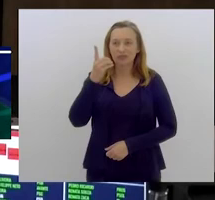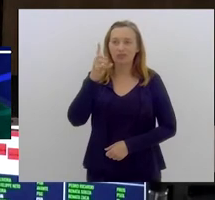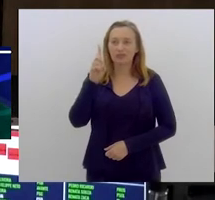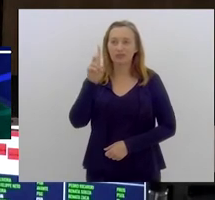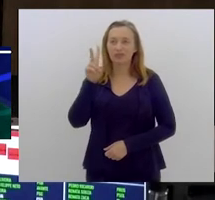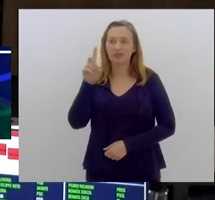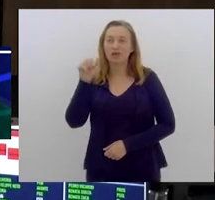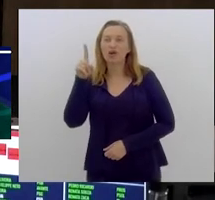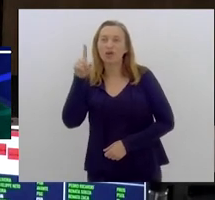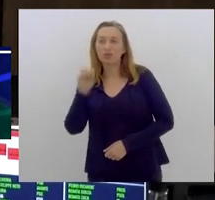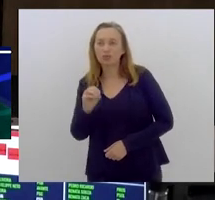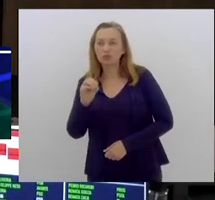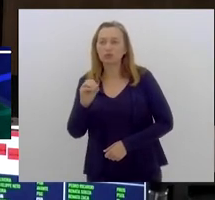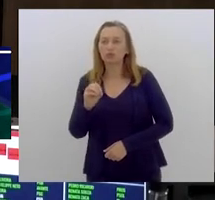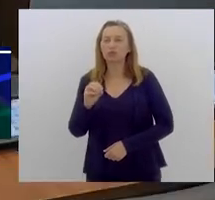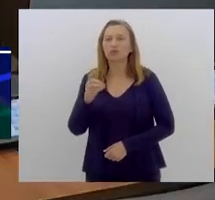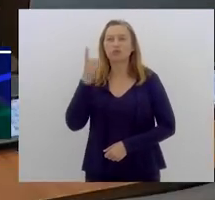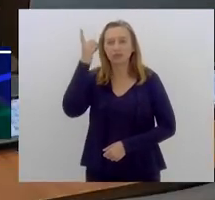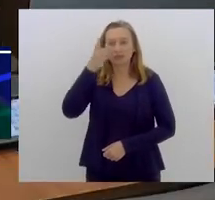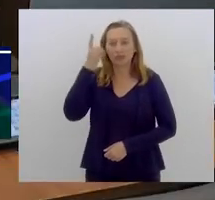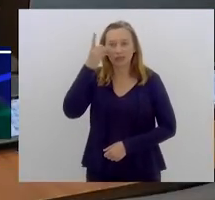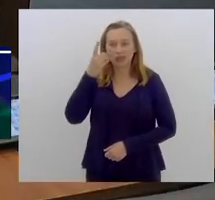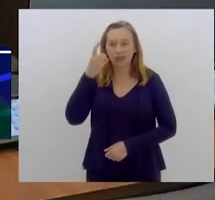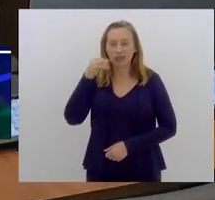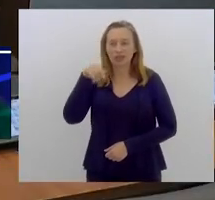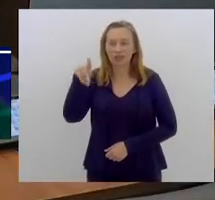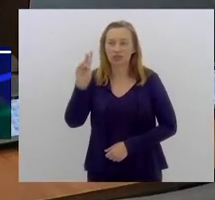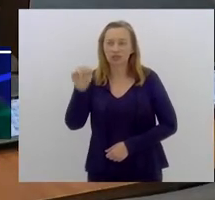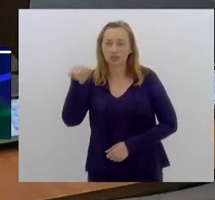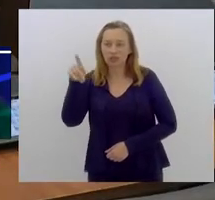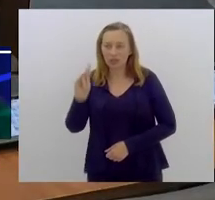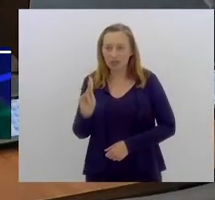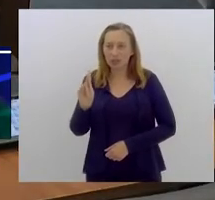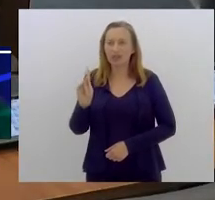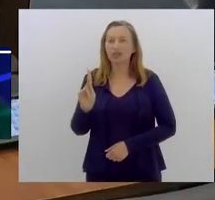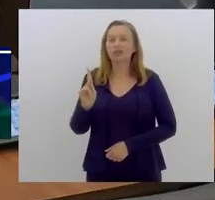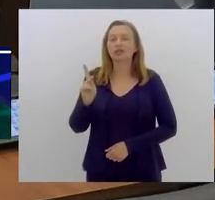Knoploch, aristotelicamente, Sérgio Lobach, Carlos Macedo,